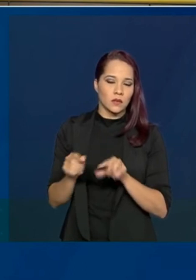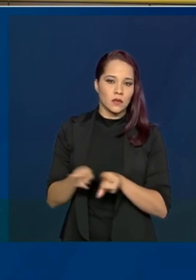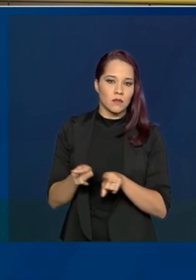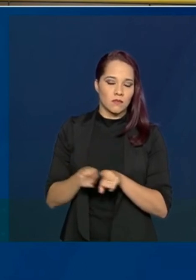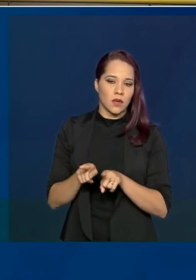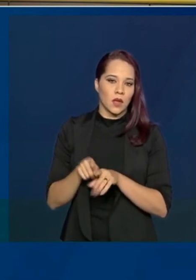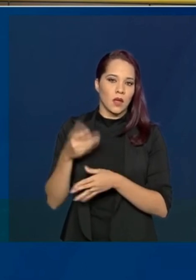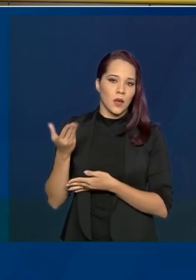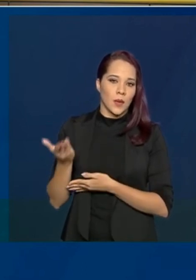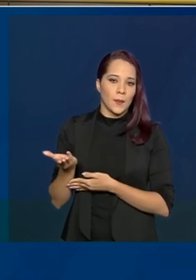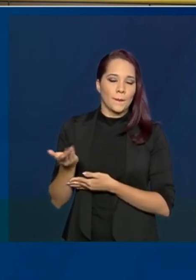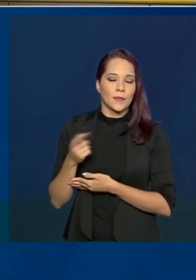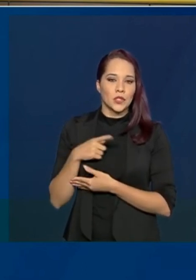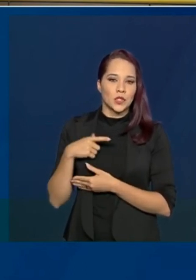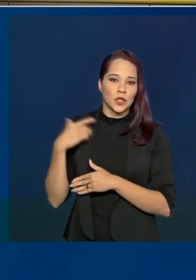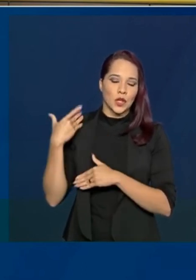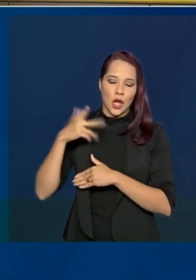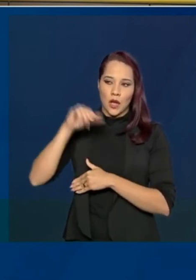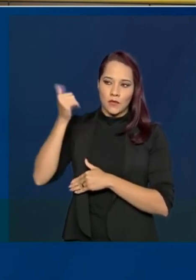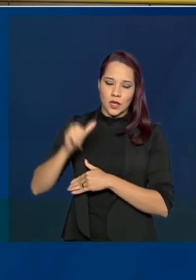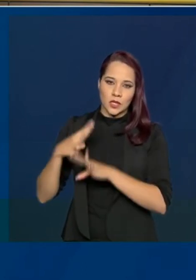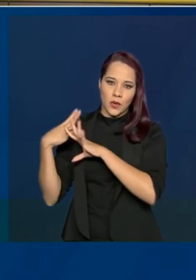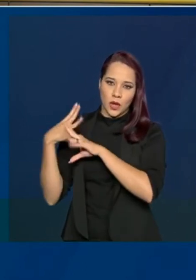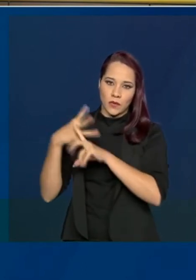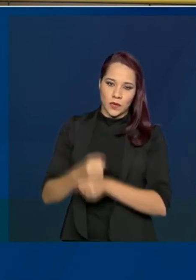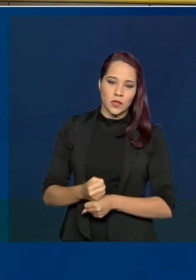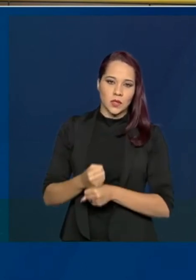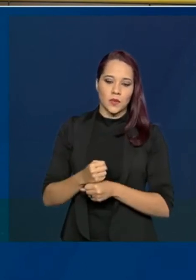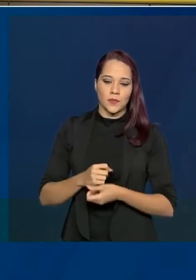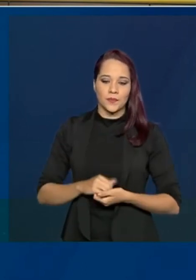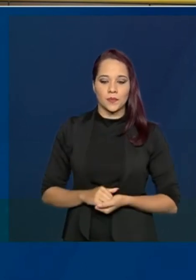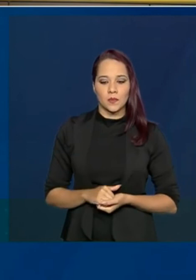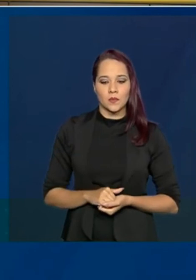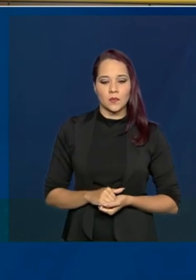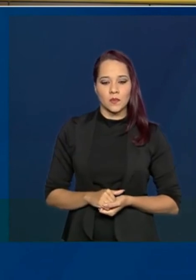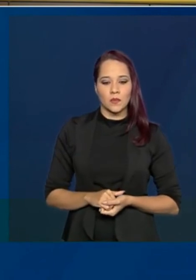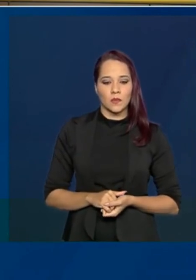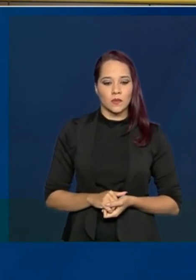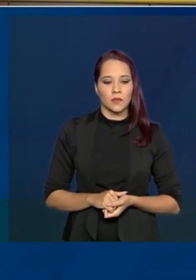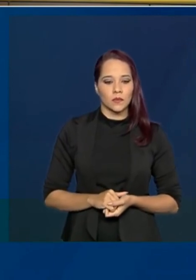também provenientes de processos de avaliação e de qualificação da informação. Próximo.